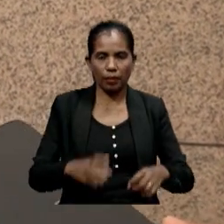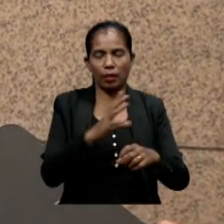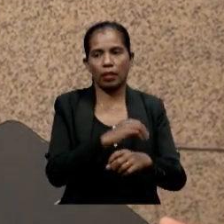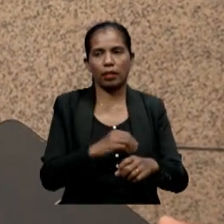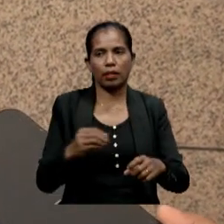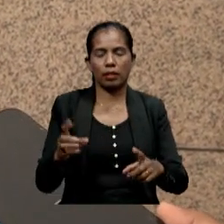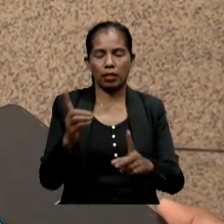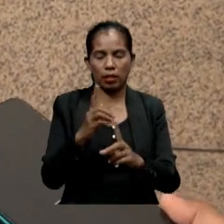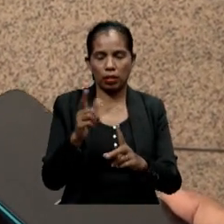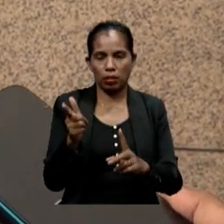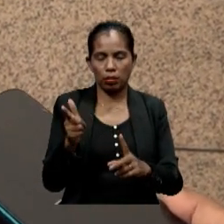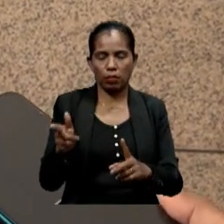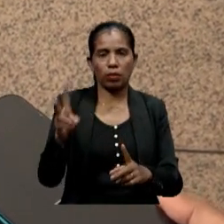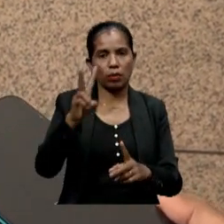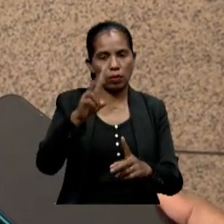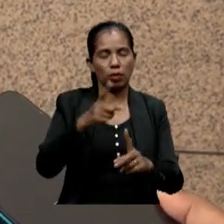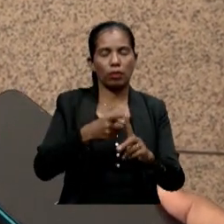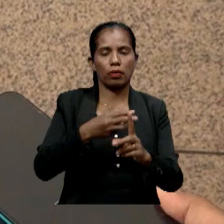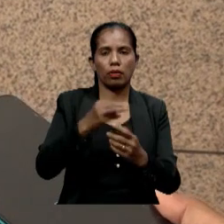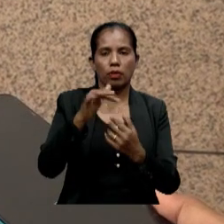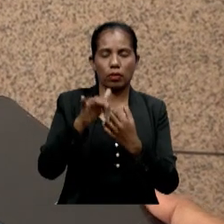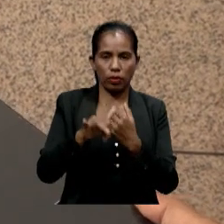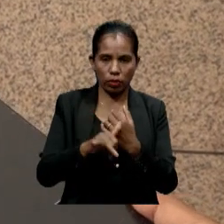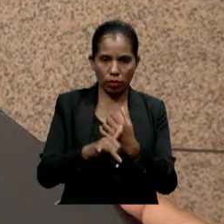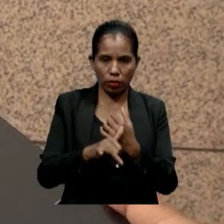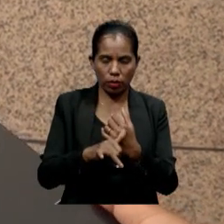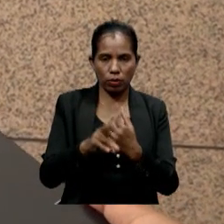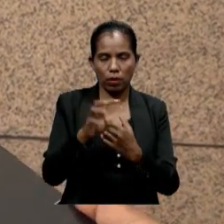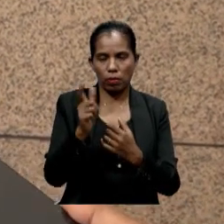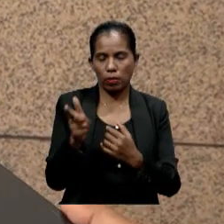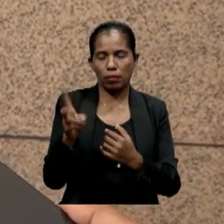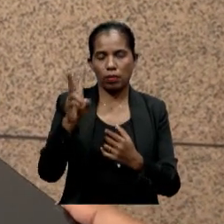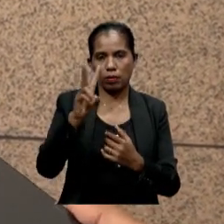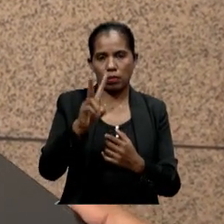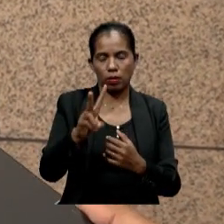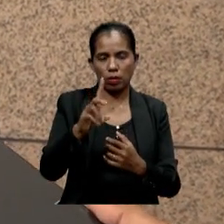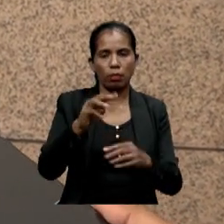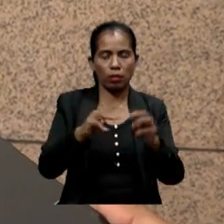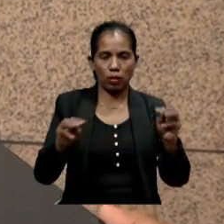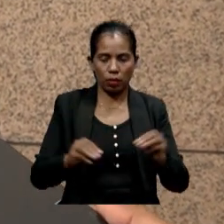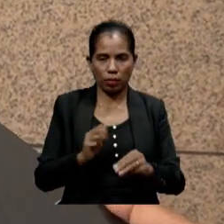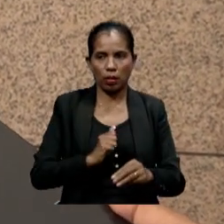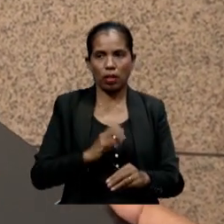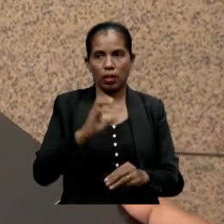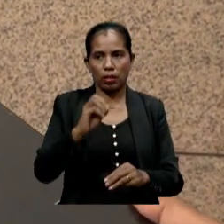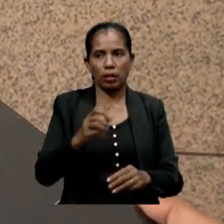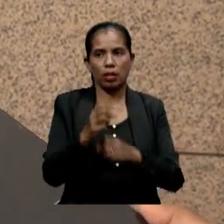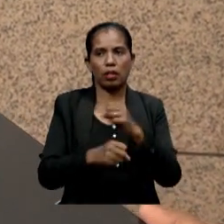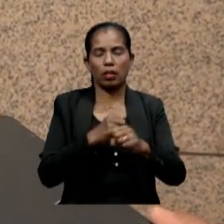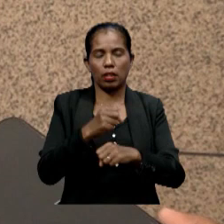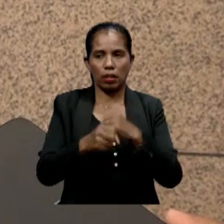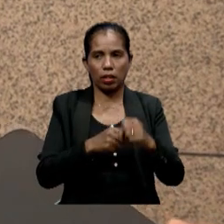dia 22 de julho de 2022 e município Ainaro. Tinantina Ministério de Saúde